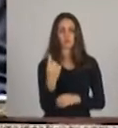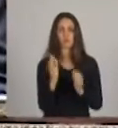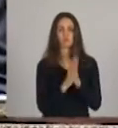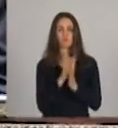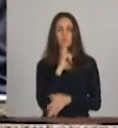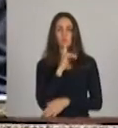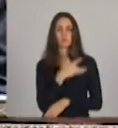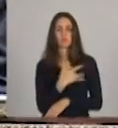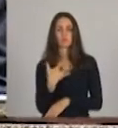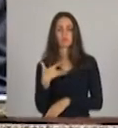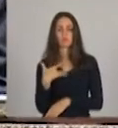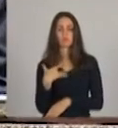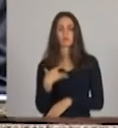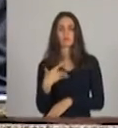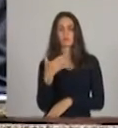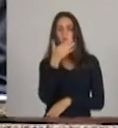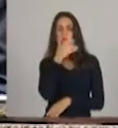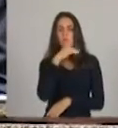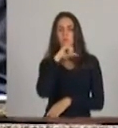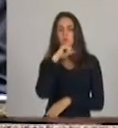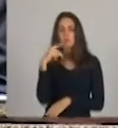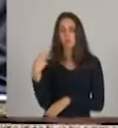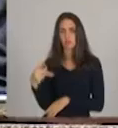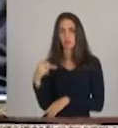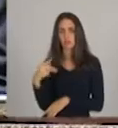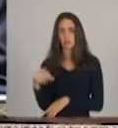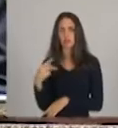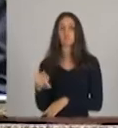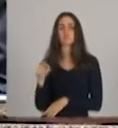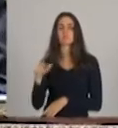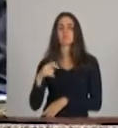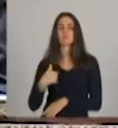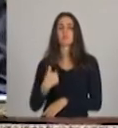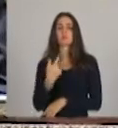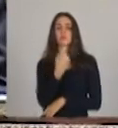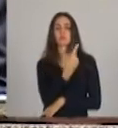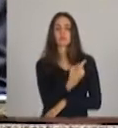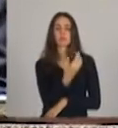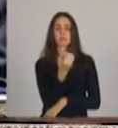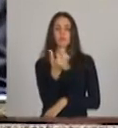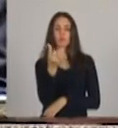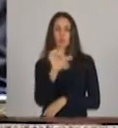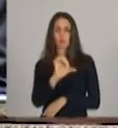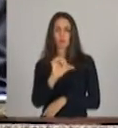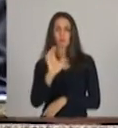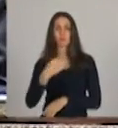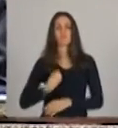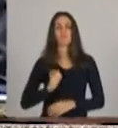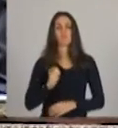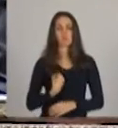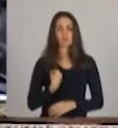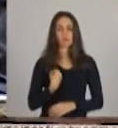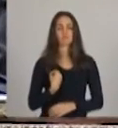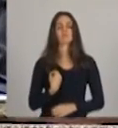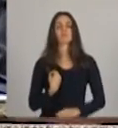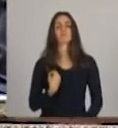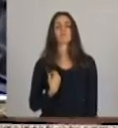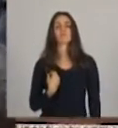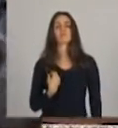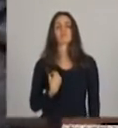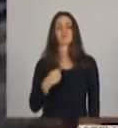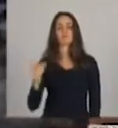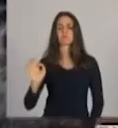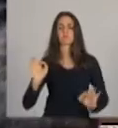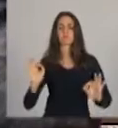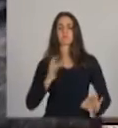muita saúde, e também o pai dele, ele tem 109 anos, está vivo também, lúcido e com